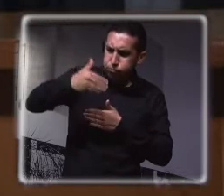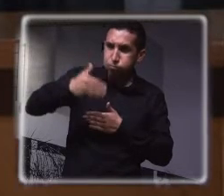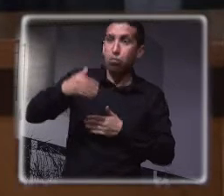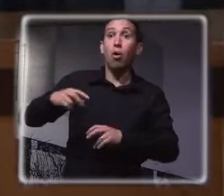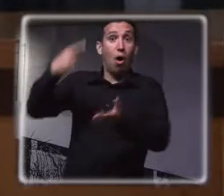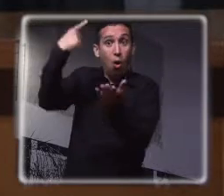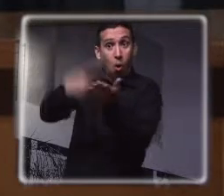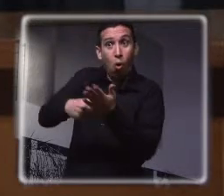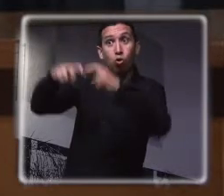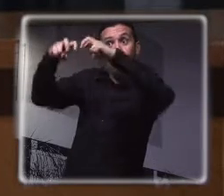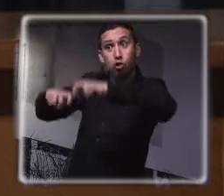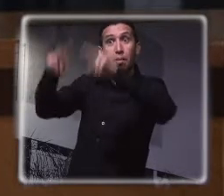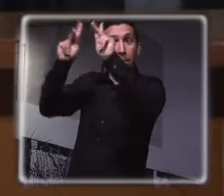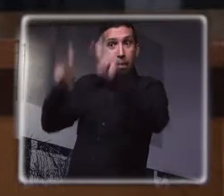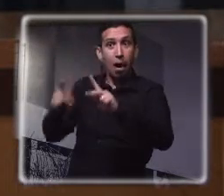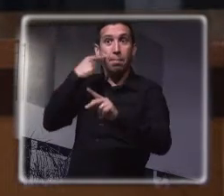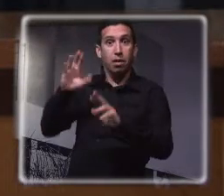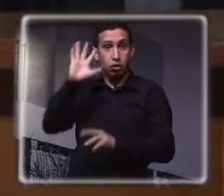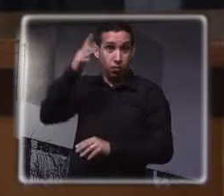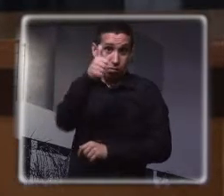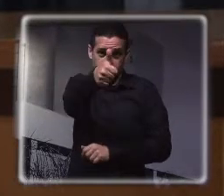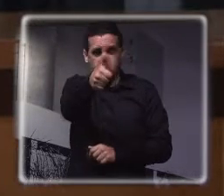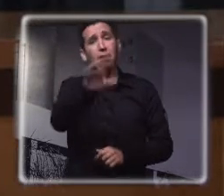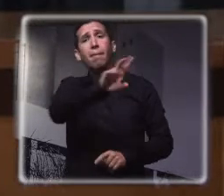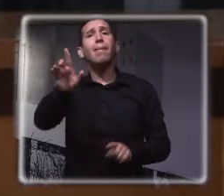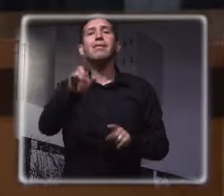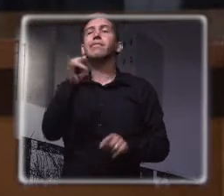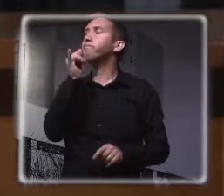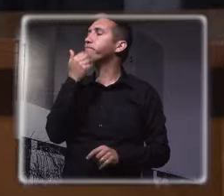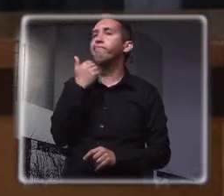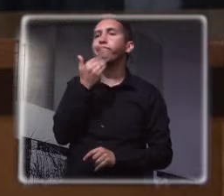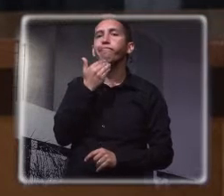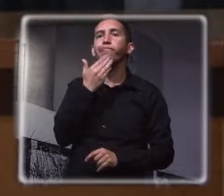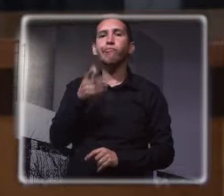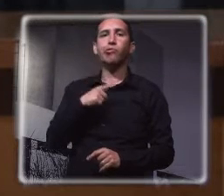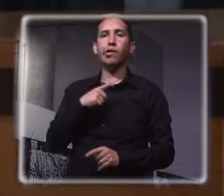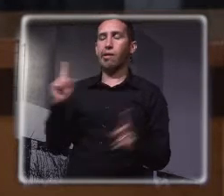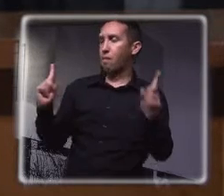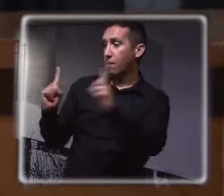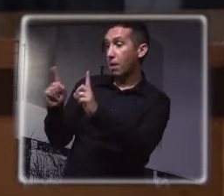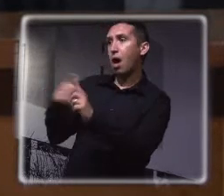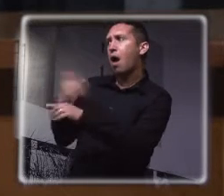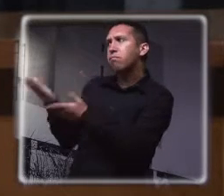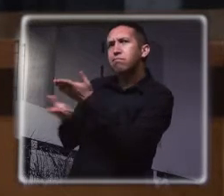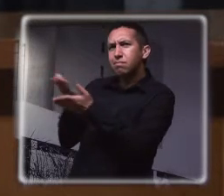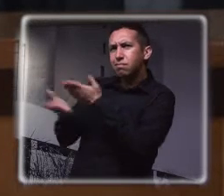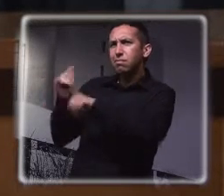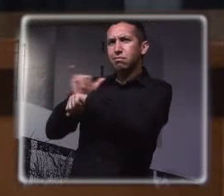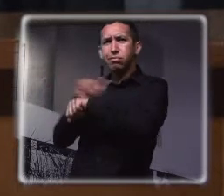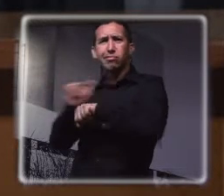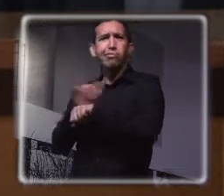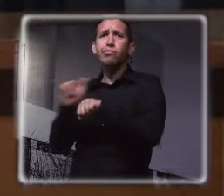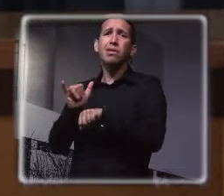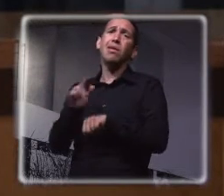parece ser a forma mais adequada de resolver esse tipo de conflito. Mas a conciliação sem essa preparação do devedor, do participante,